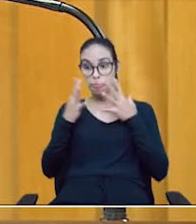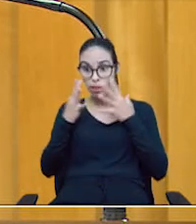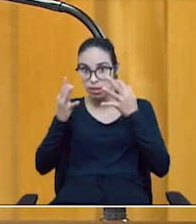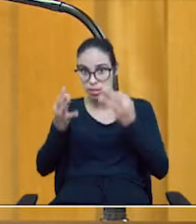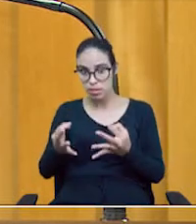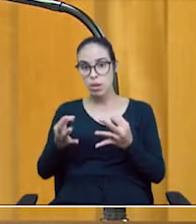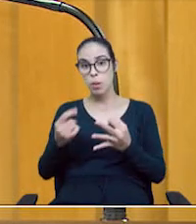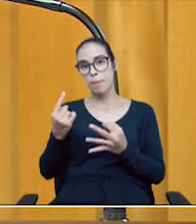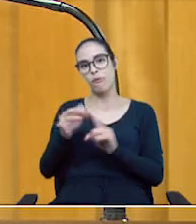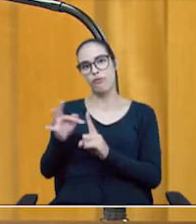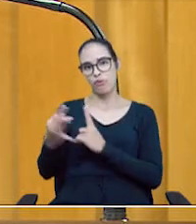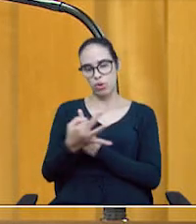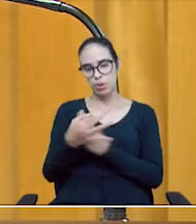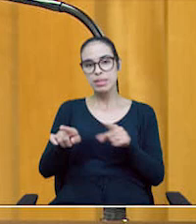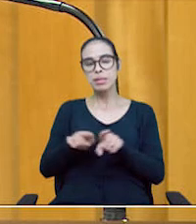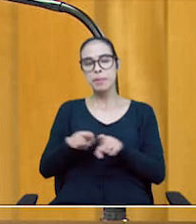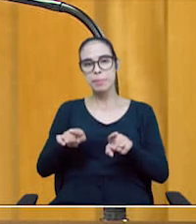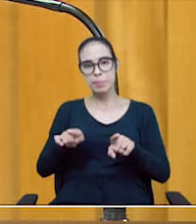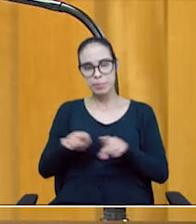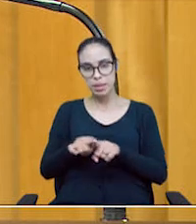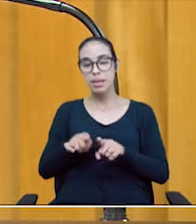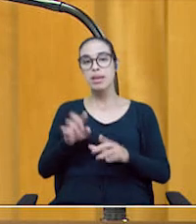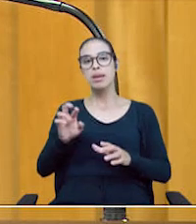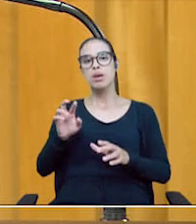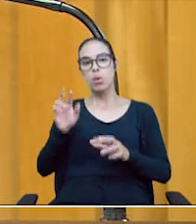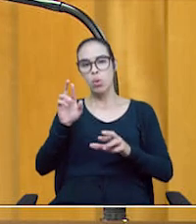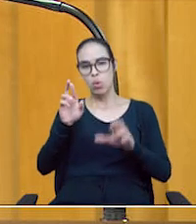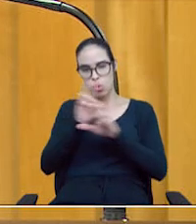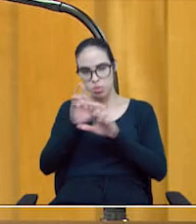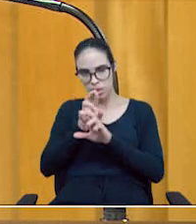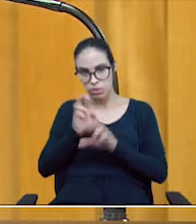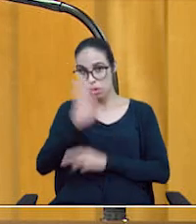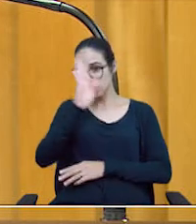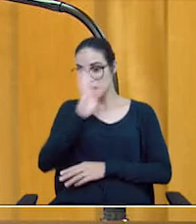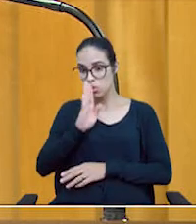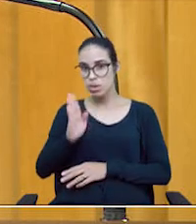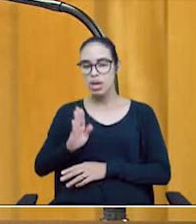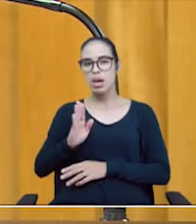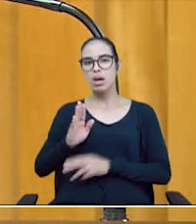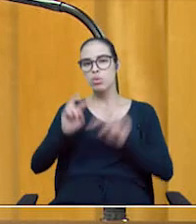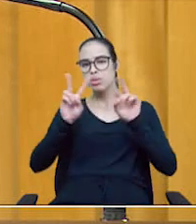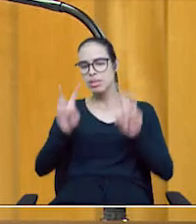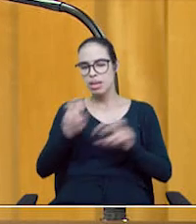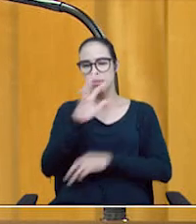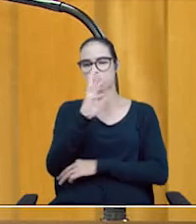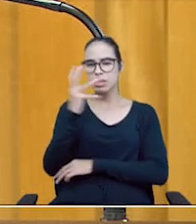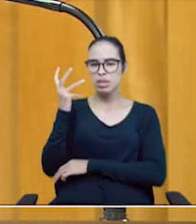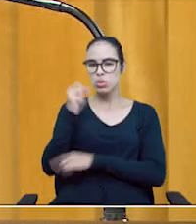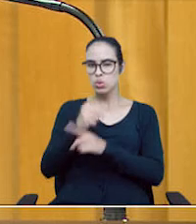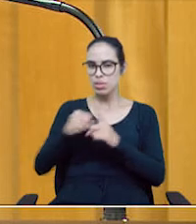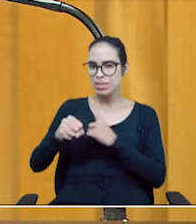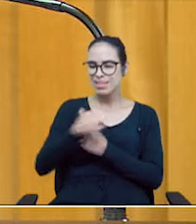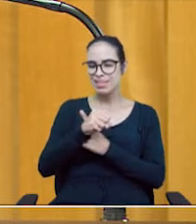Jurisdição, membro do Observatório Nacional sobre Questões Ambientais, Econômicas, Sociais de Alta Complexidade,